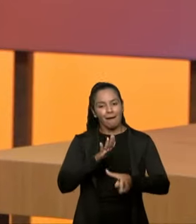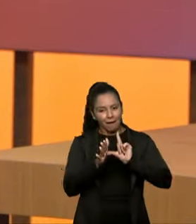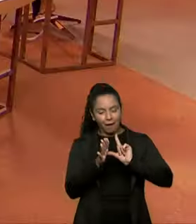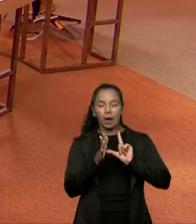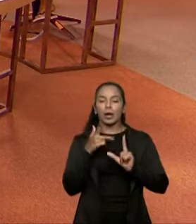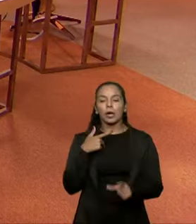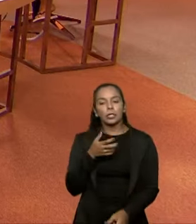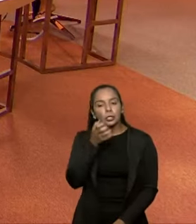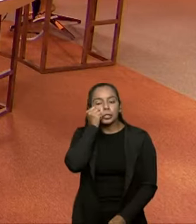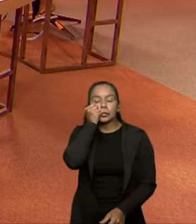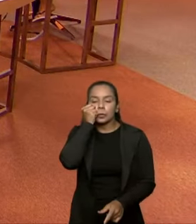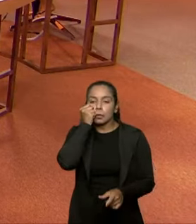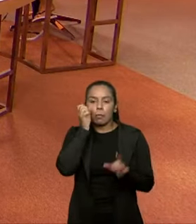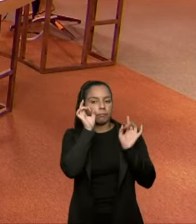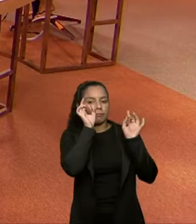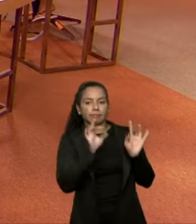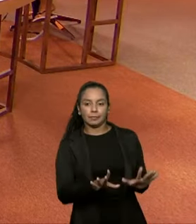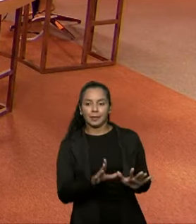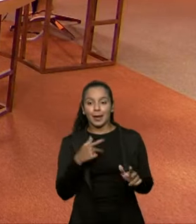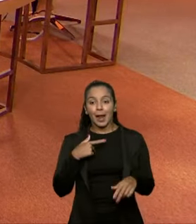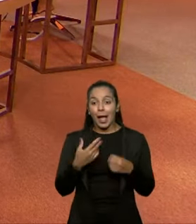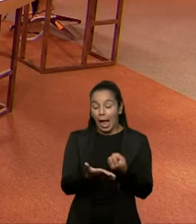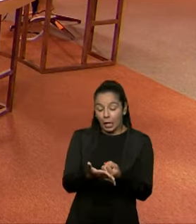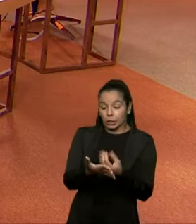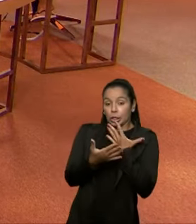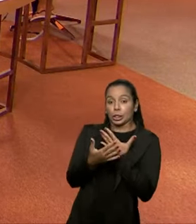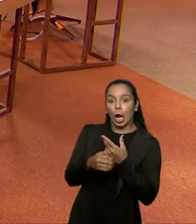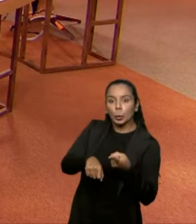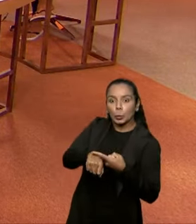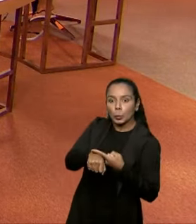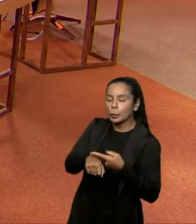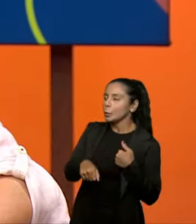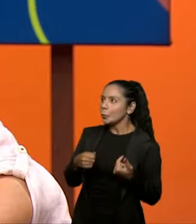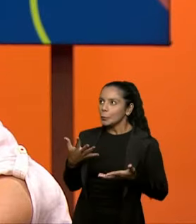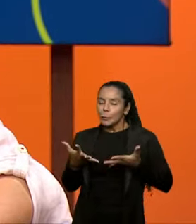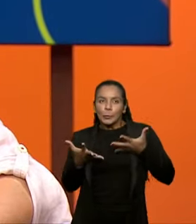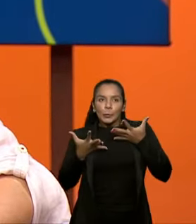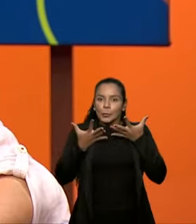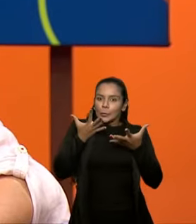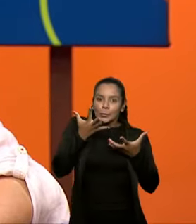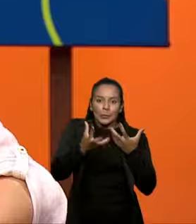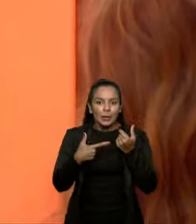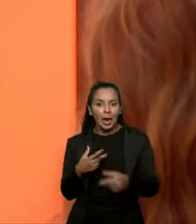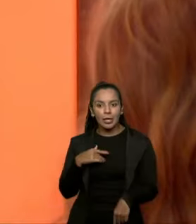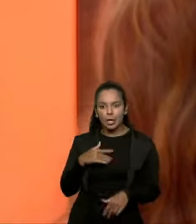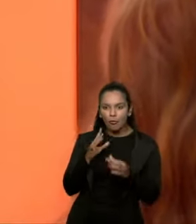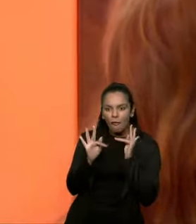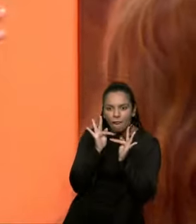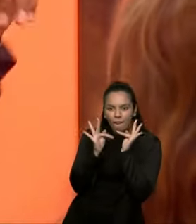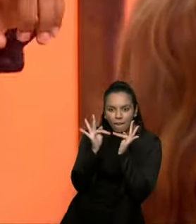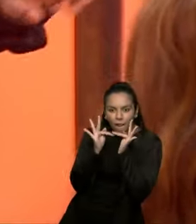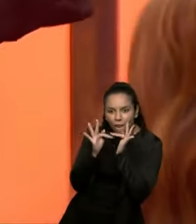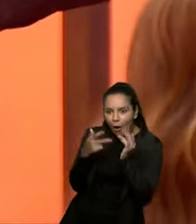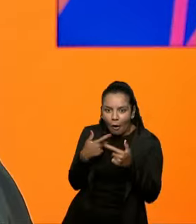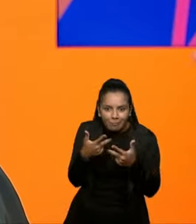disciplina? Tem que... Chegou nude, você já se anima. Andréia. Chega o fuxico, uma Andréia. Fofoca. Não, você já... É o